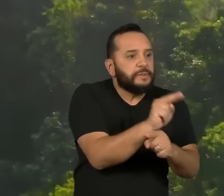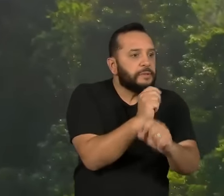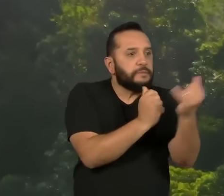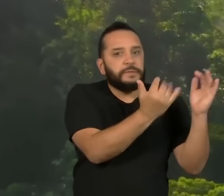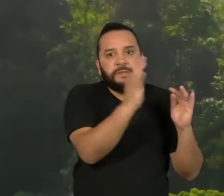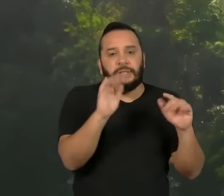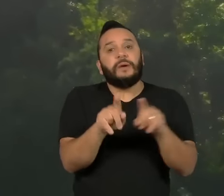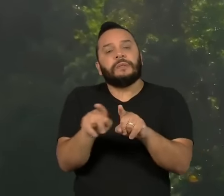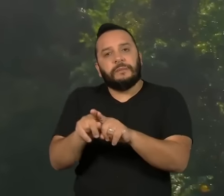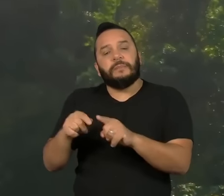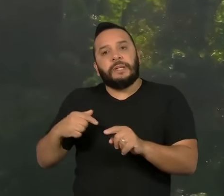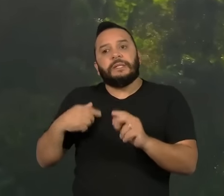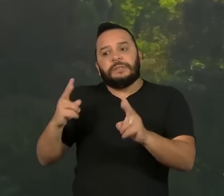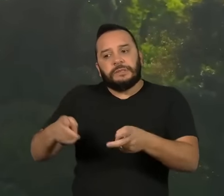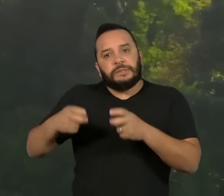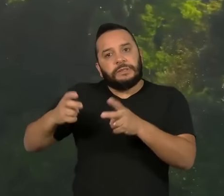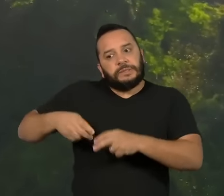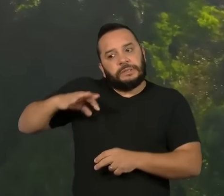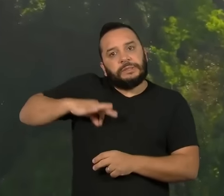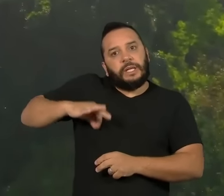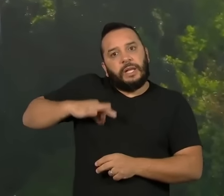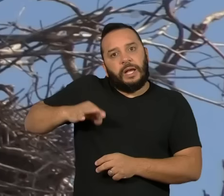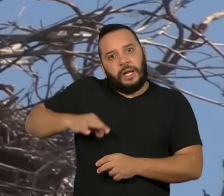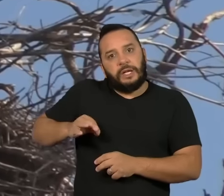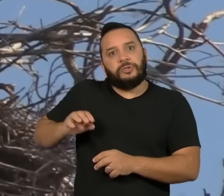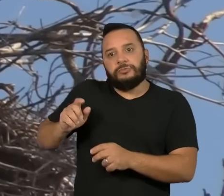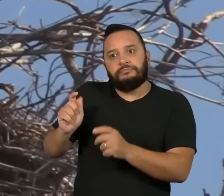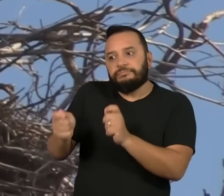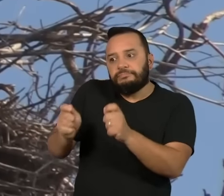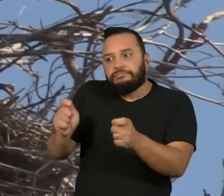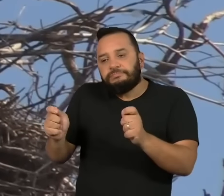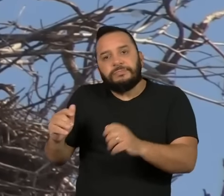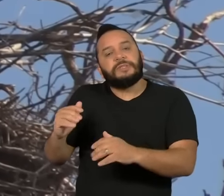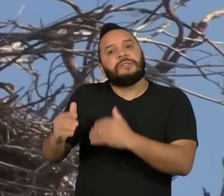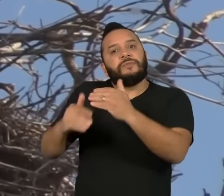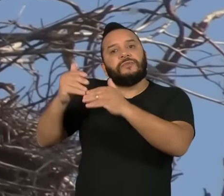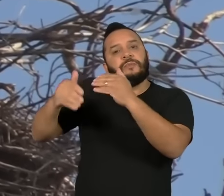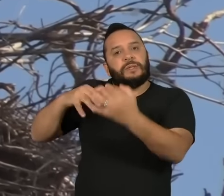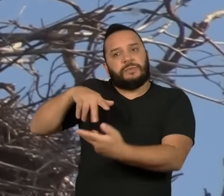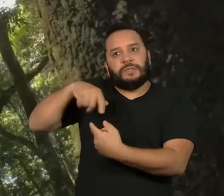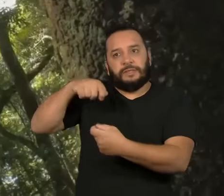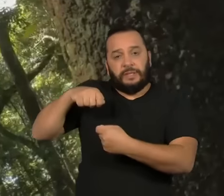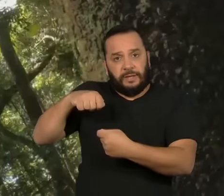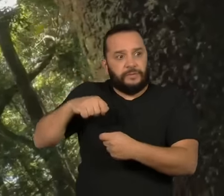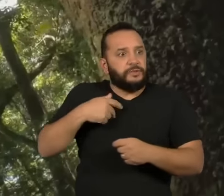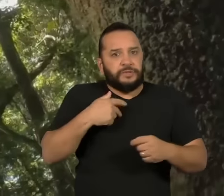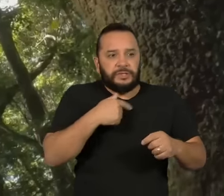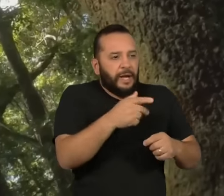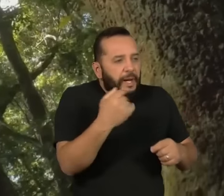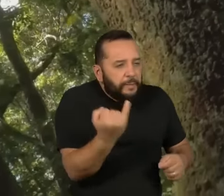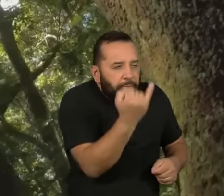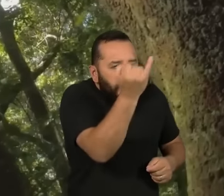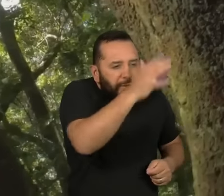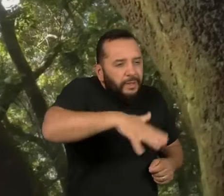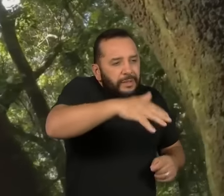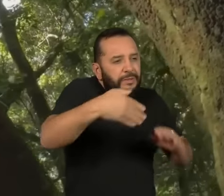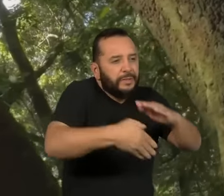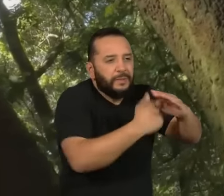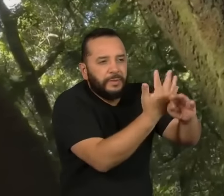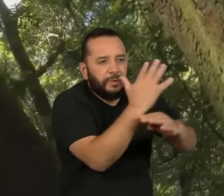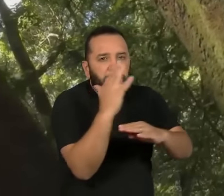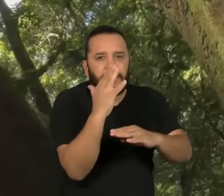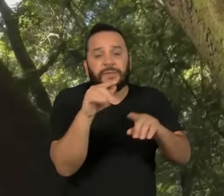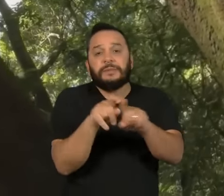como alternativa de desenvolvimento sustentável, baseado na riqueza dos biomas e nos conhecimentos